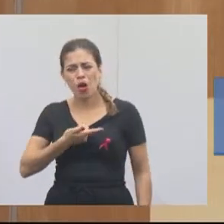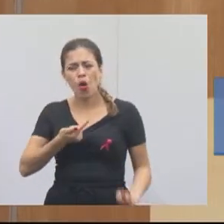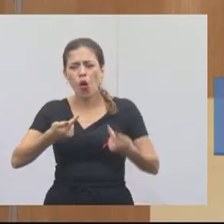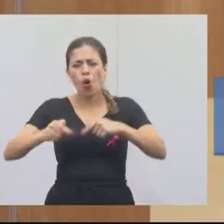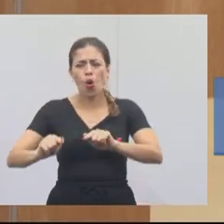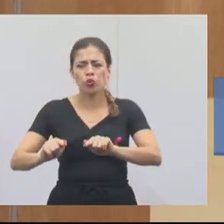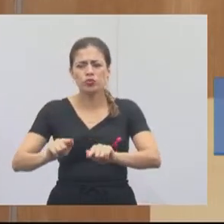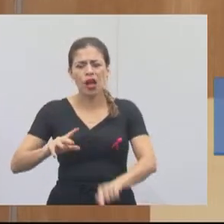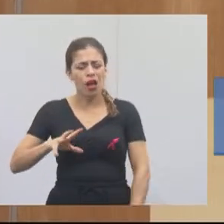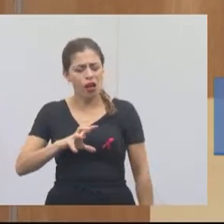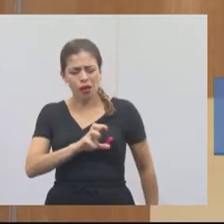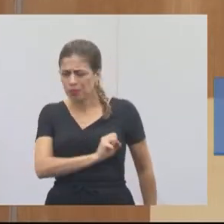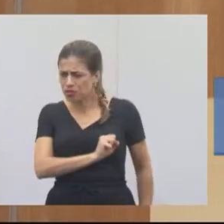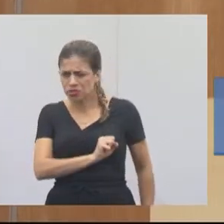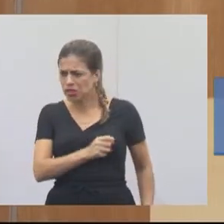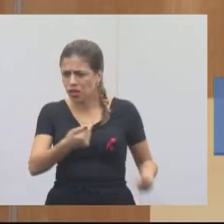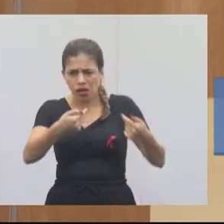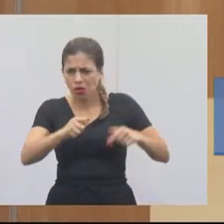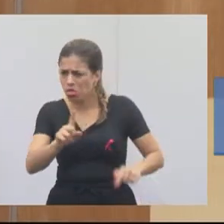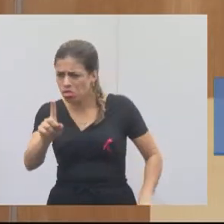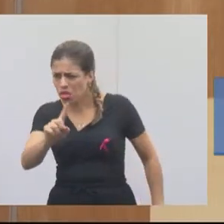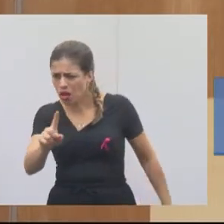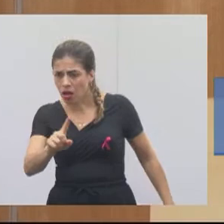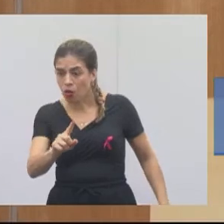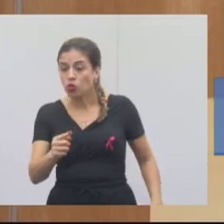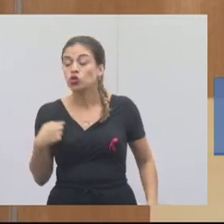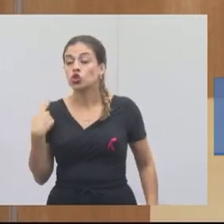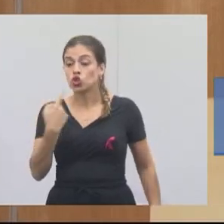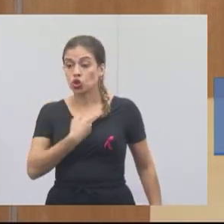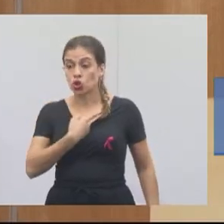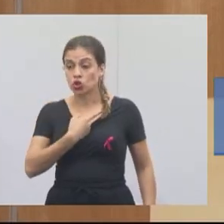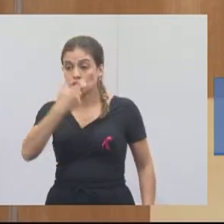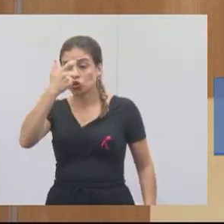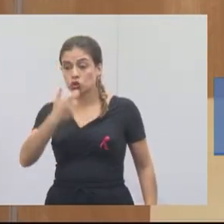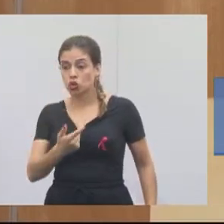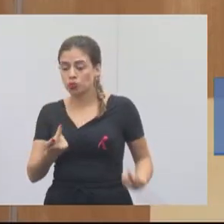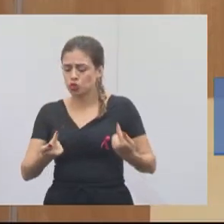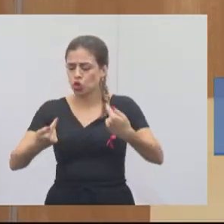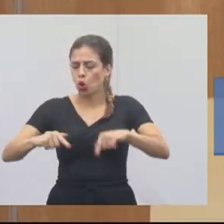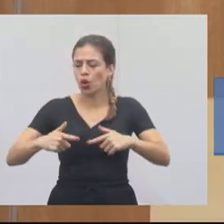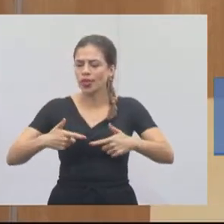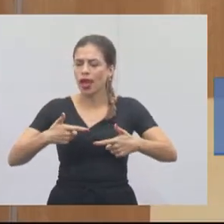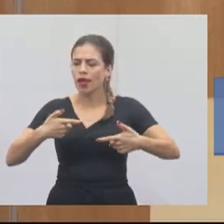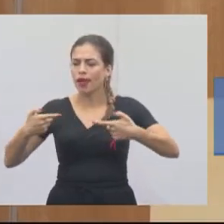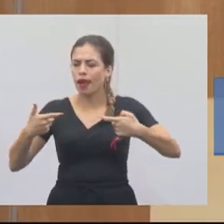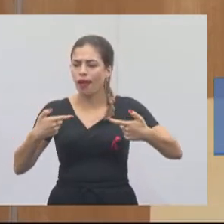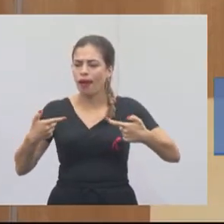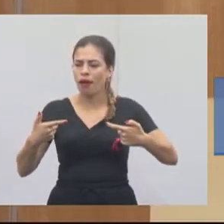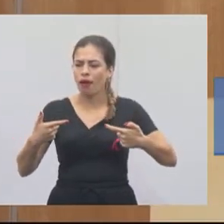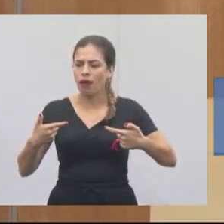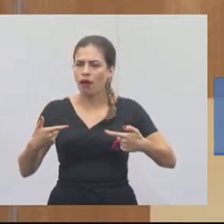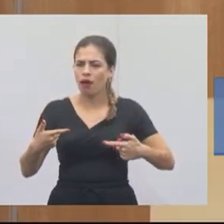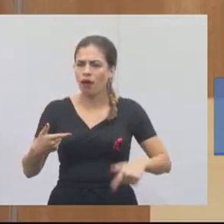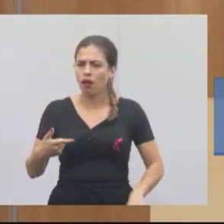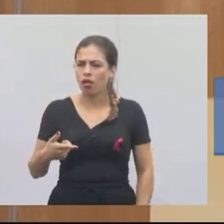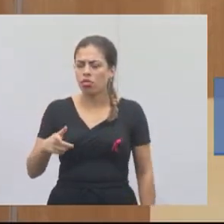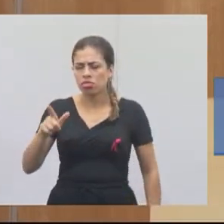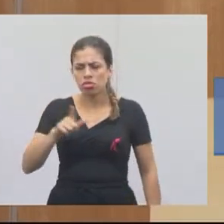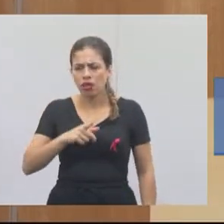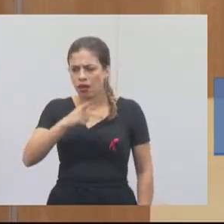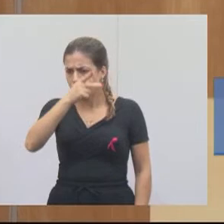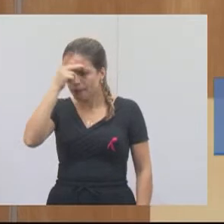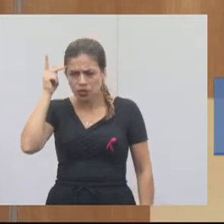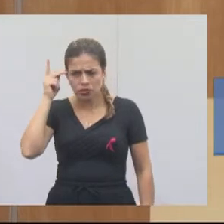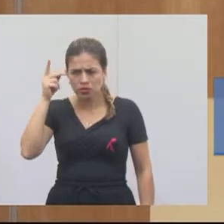contra aquele povo. Nós somos contra a guerra. E muita gente inocente está morrendo